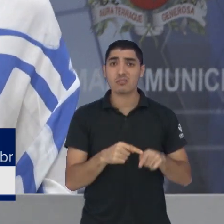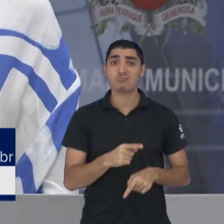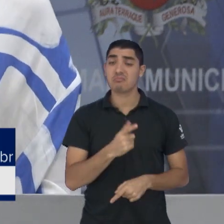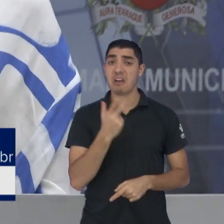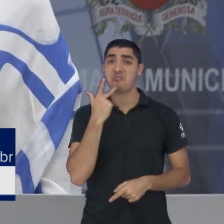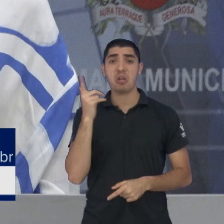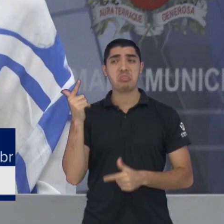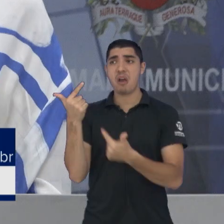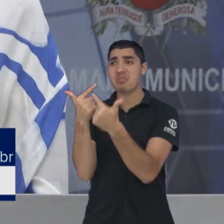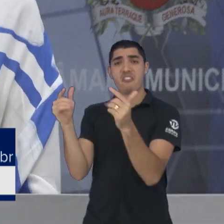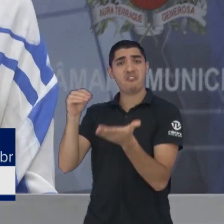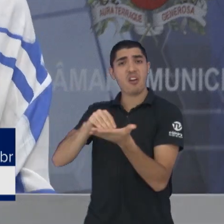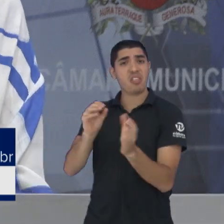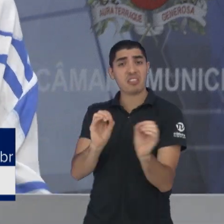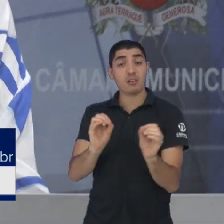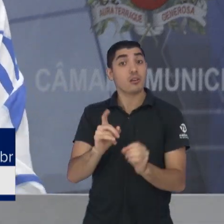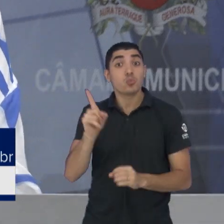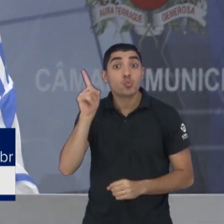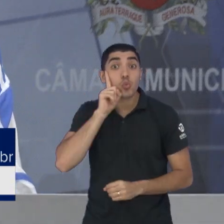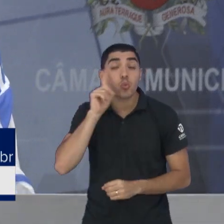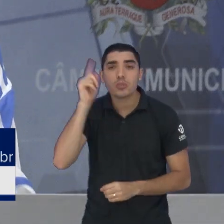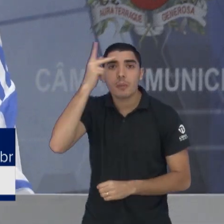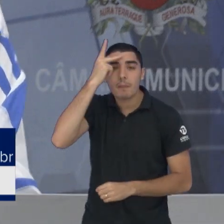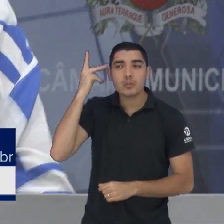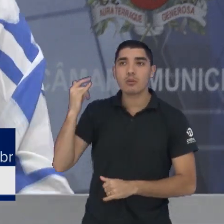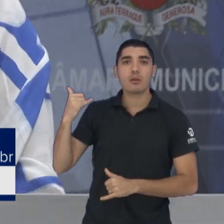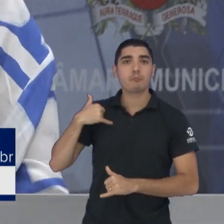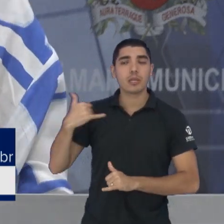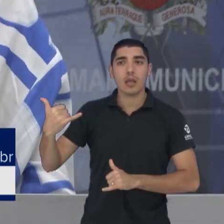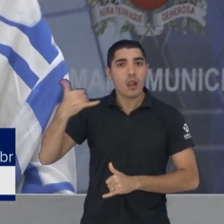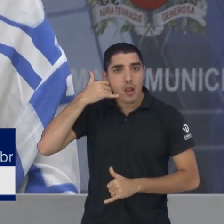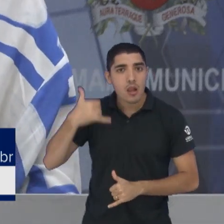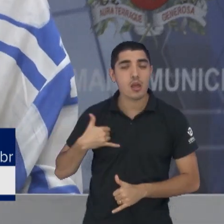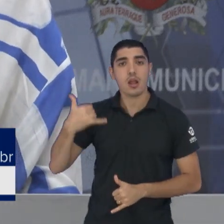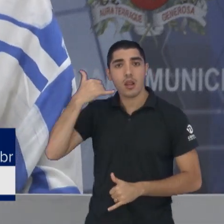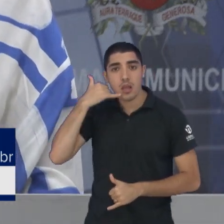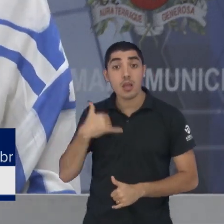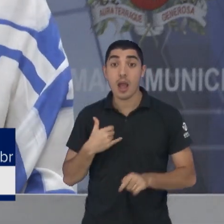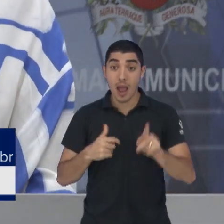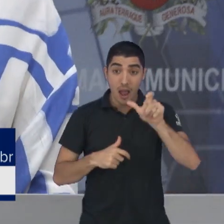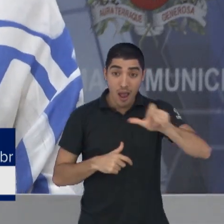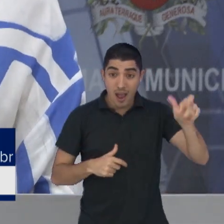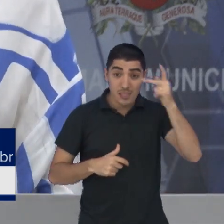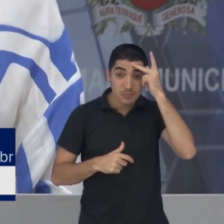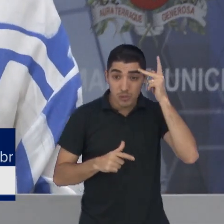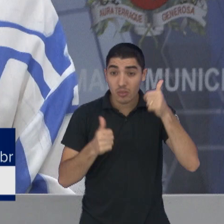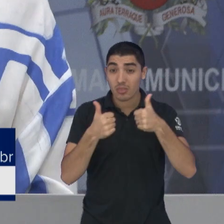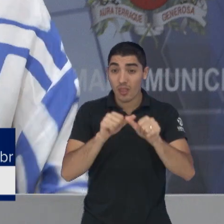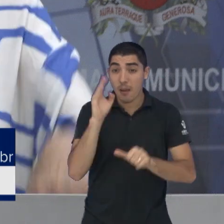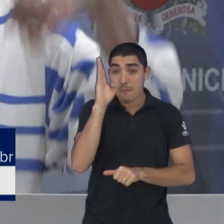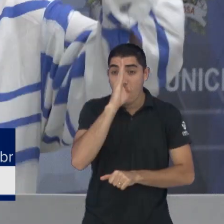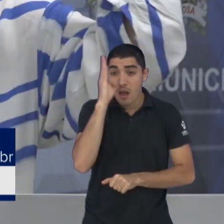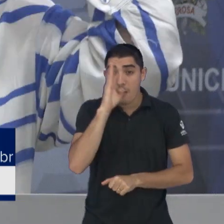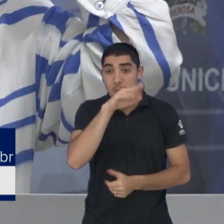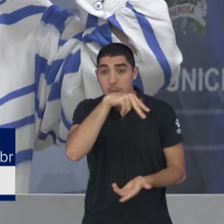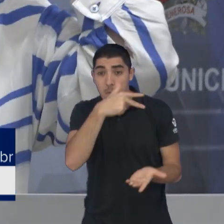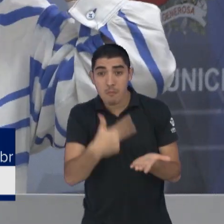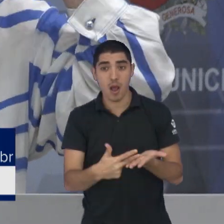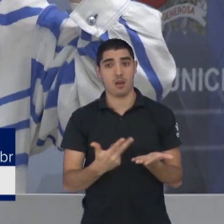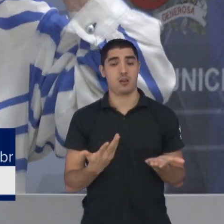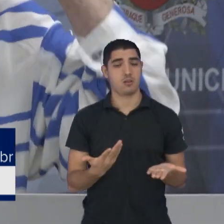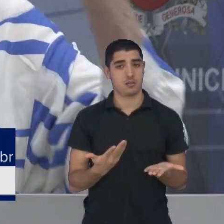vaga para ir transferido lá no hospital municipal. As pessoas estão passando mal, casos sérios.